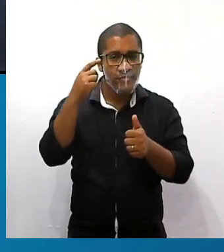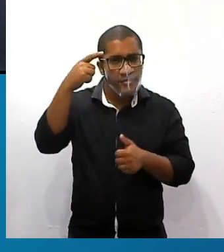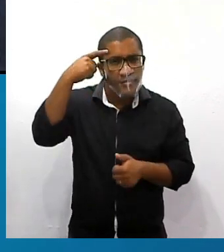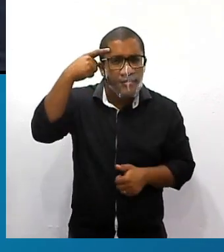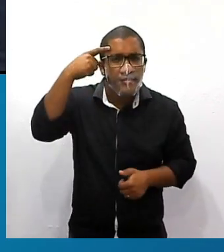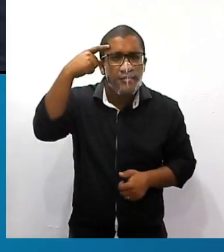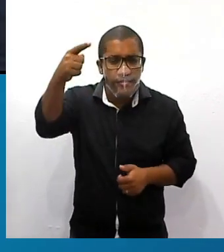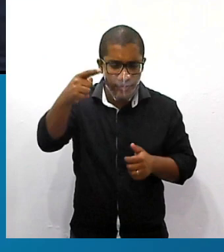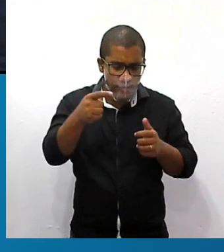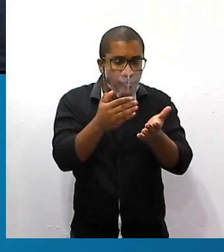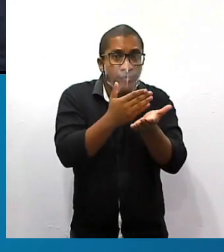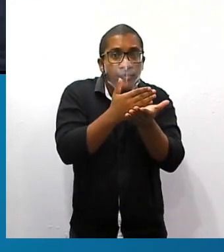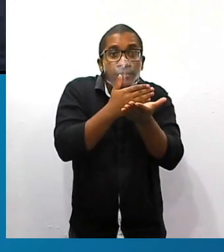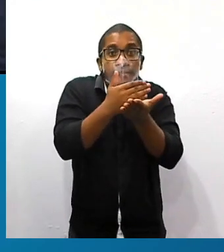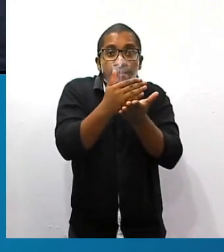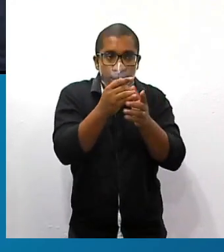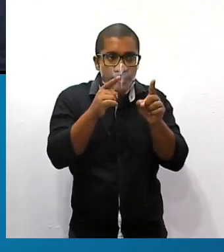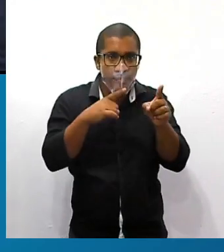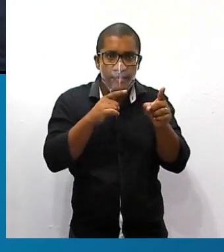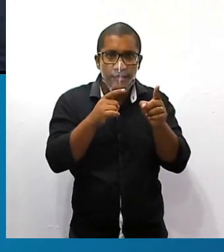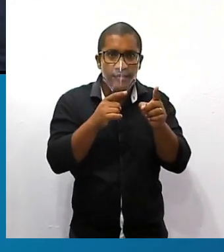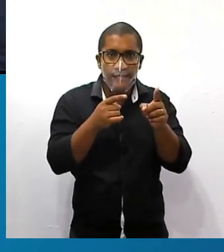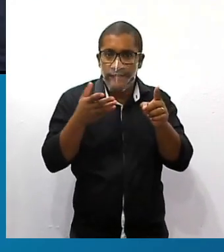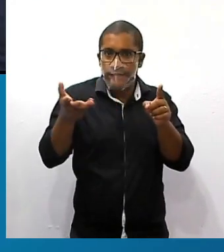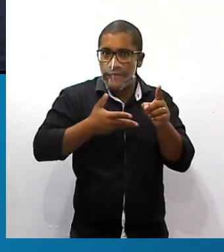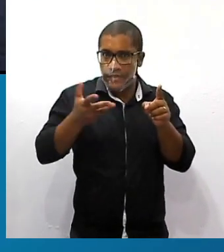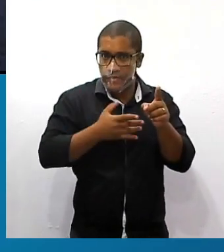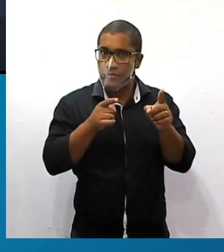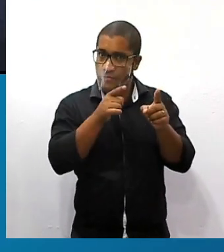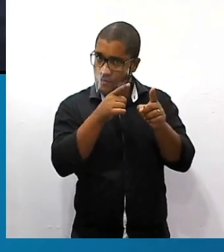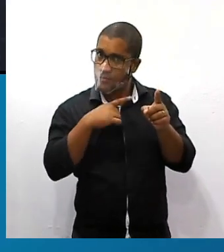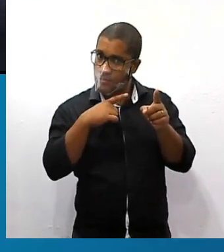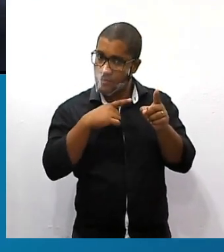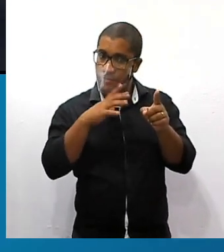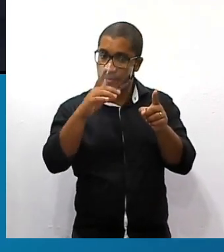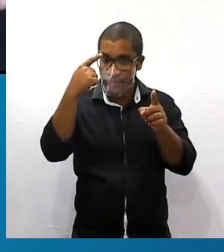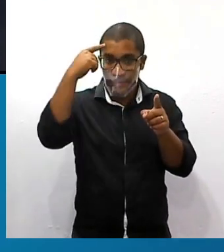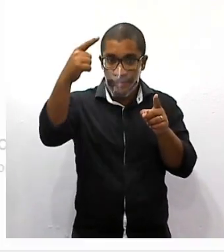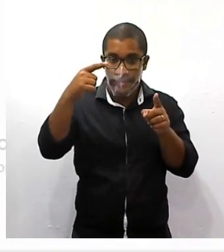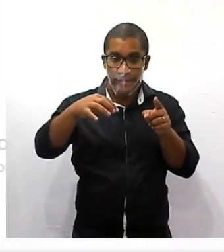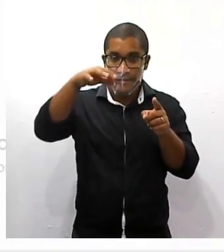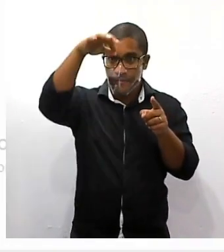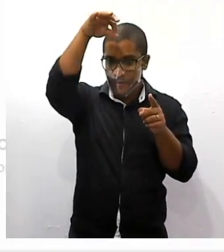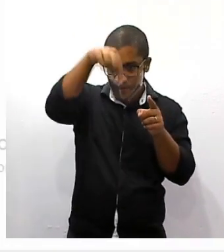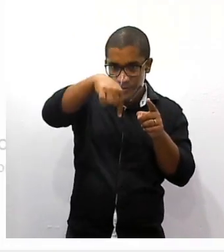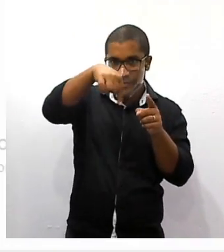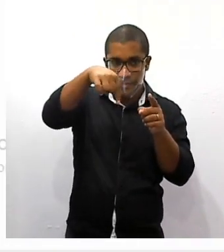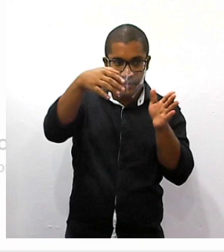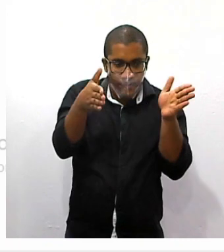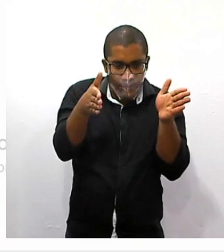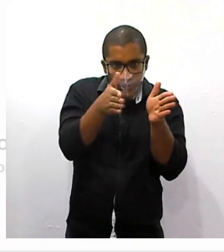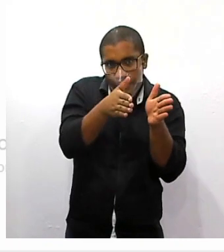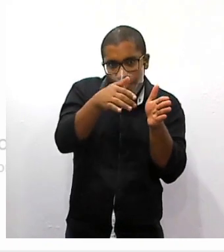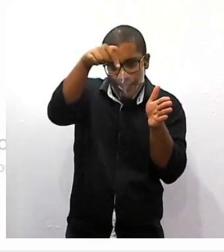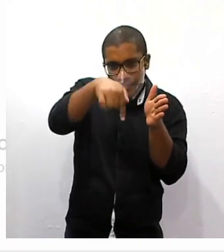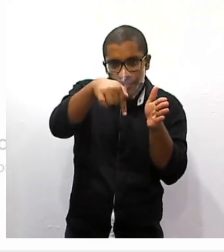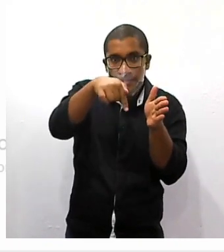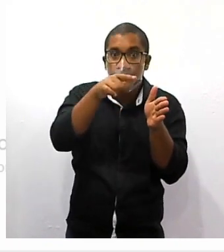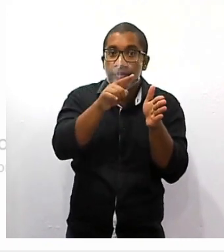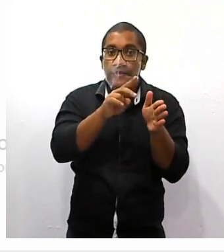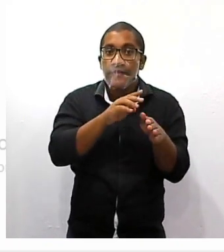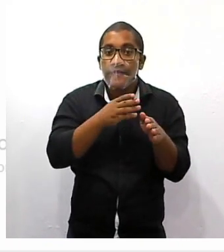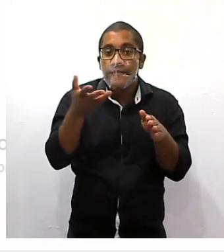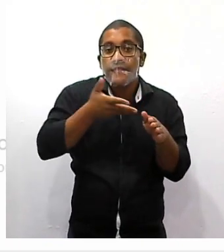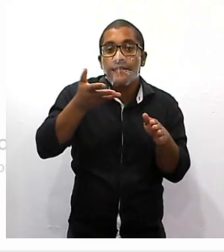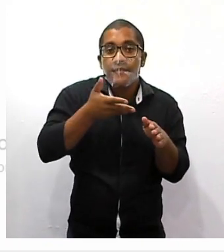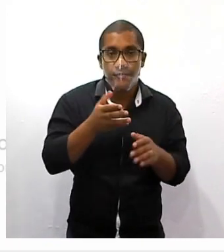no ponto inicial, ele tem velocidade? Lembre que tem um prego que está lá impedindo dele se mover. Então a velocidade é zero, então